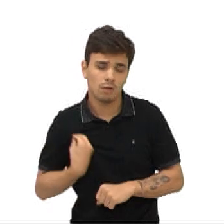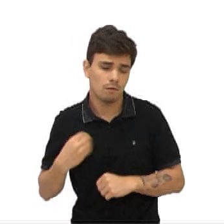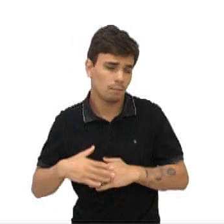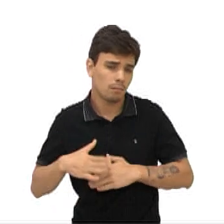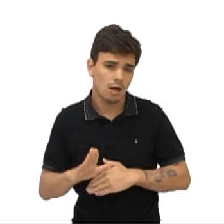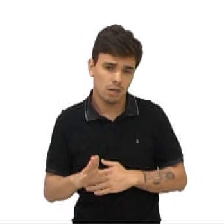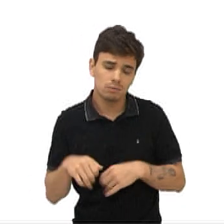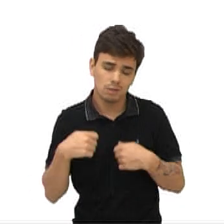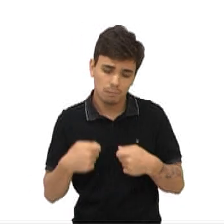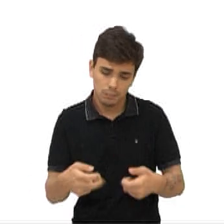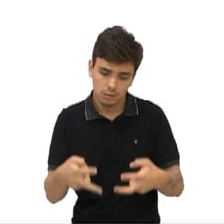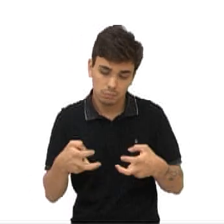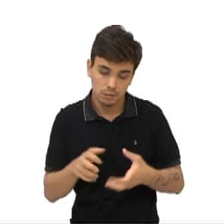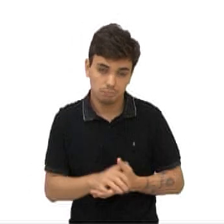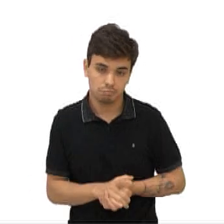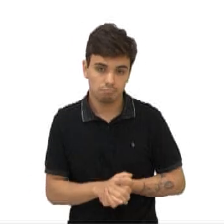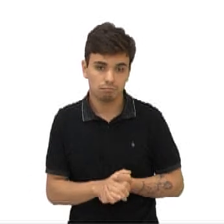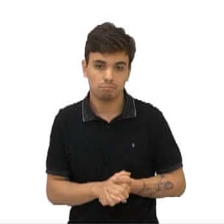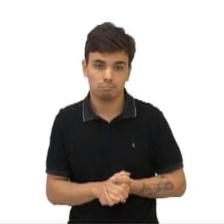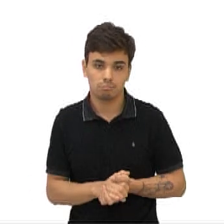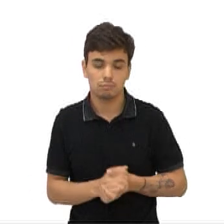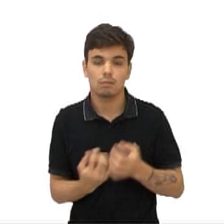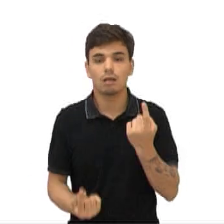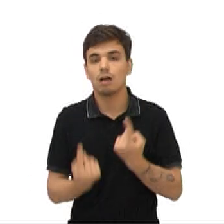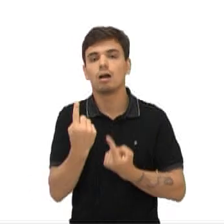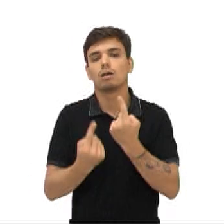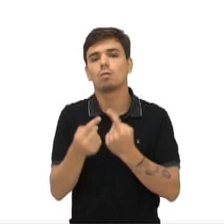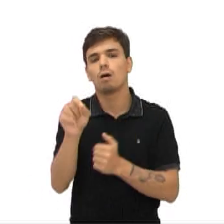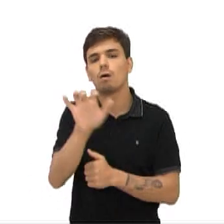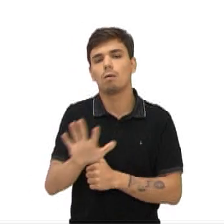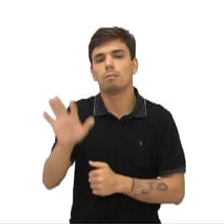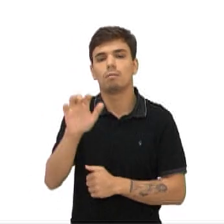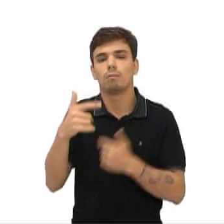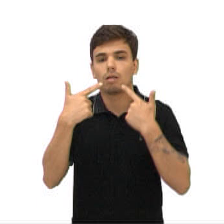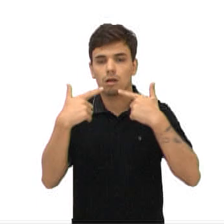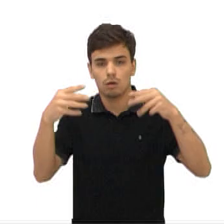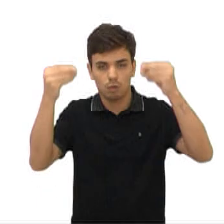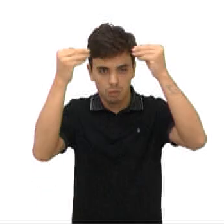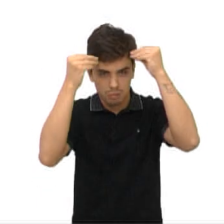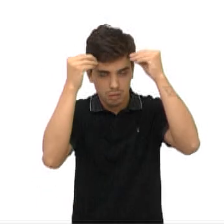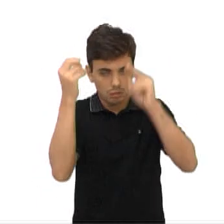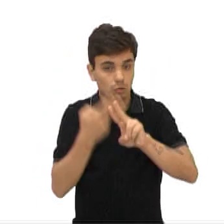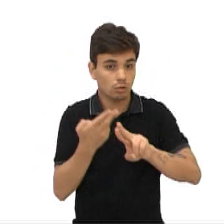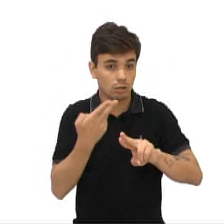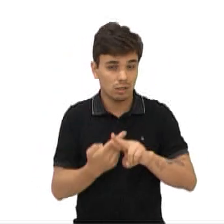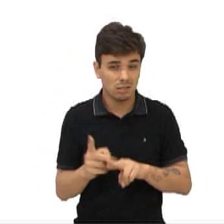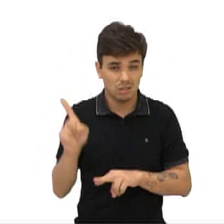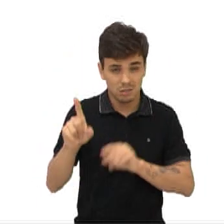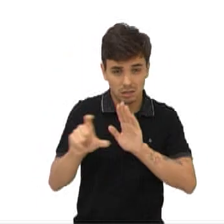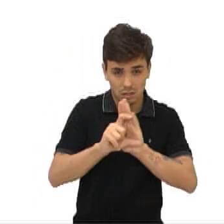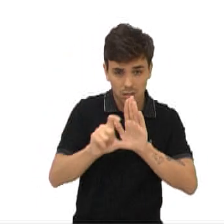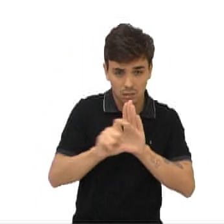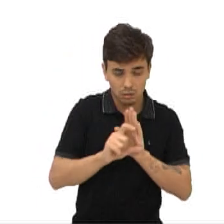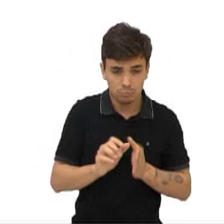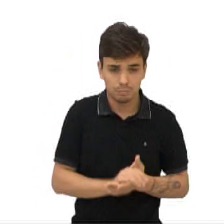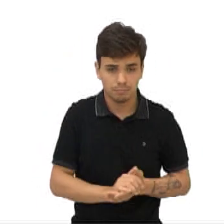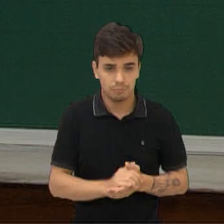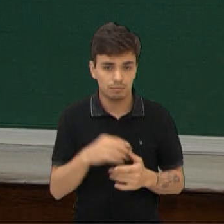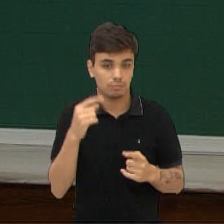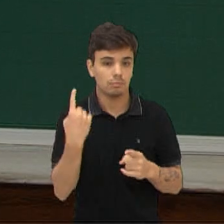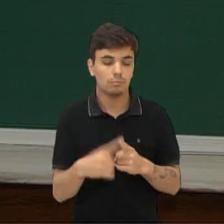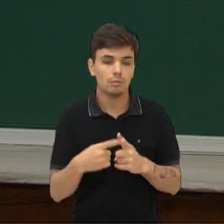era previsível. Quais figuras de linguagem foram usadas nesse trecho? O que